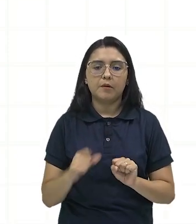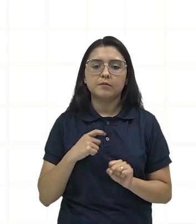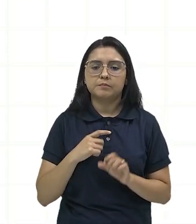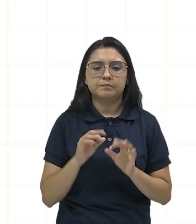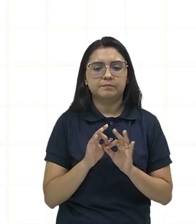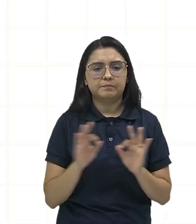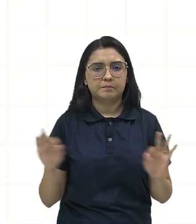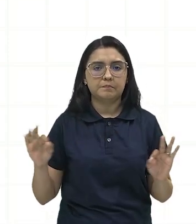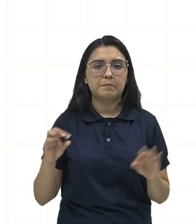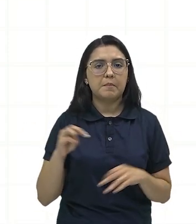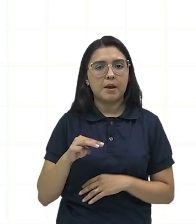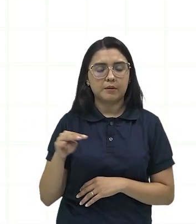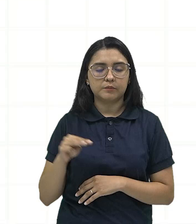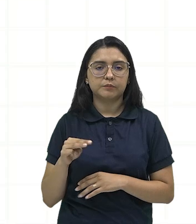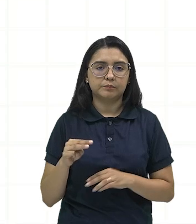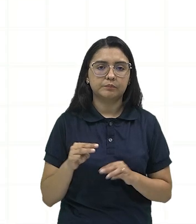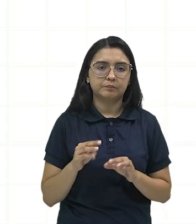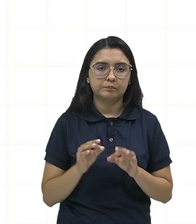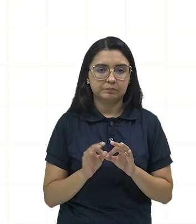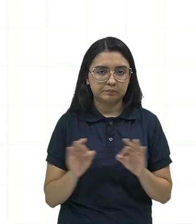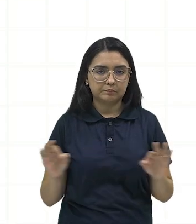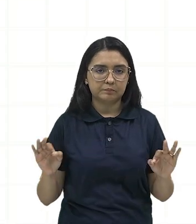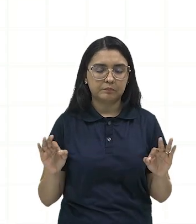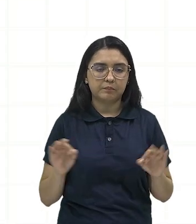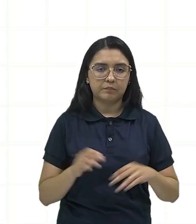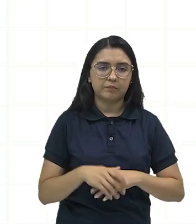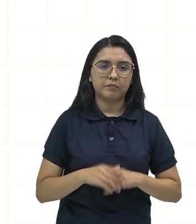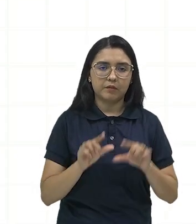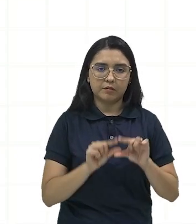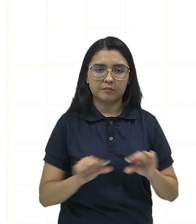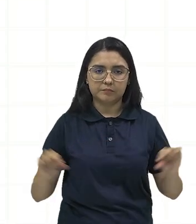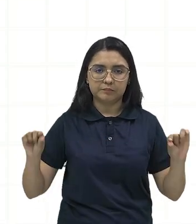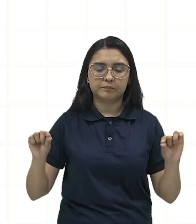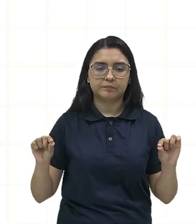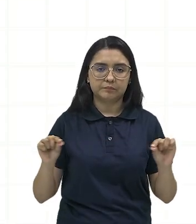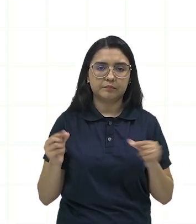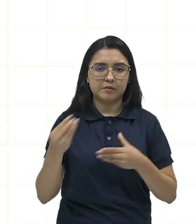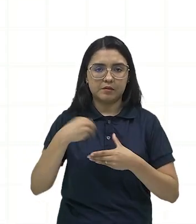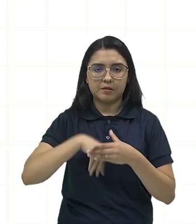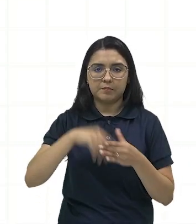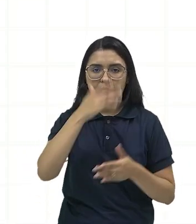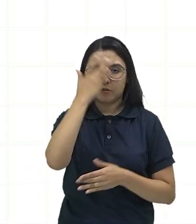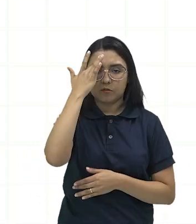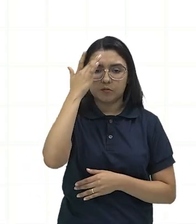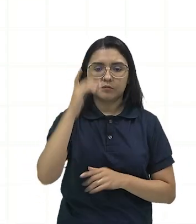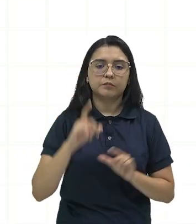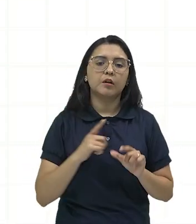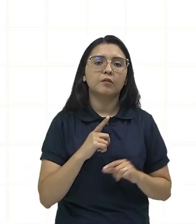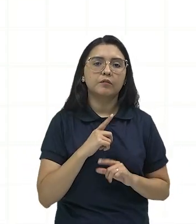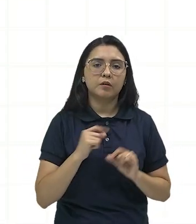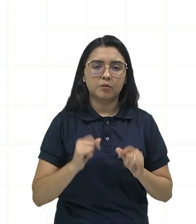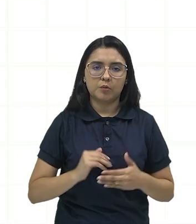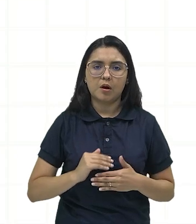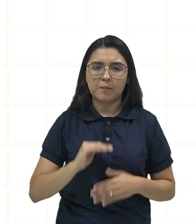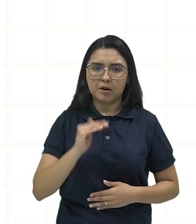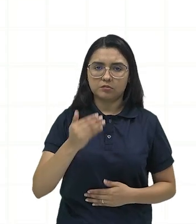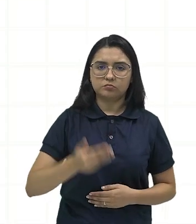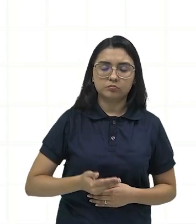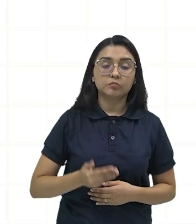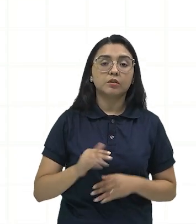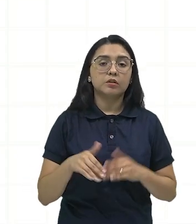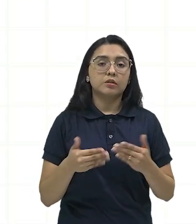até alguns metros, né, de comprimento dentro desse organismo. E aí a pessoa fica com o abdômen dilatado,